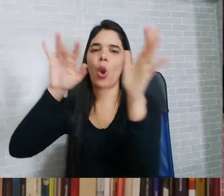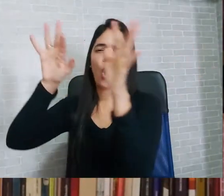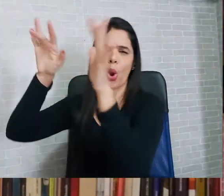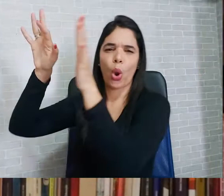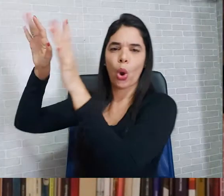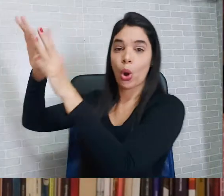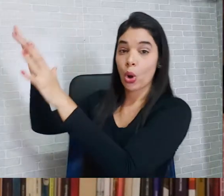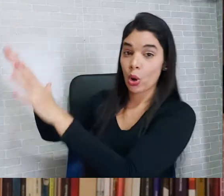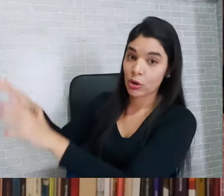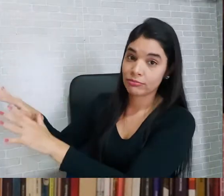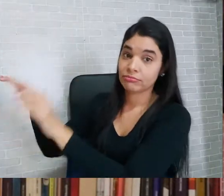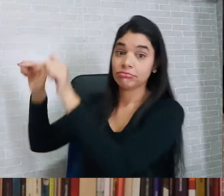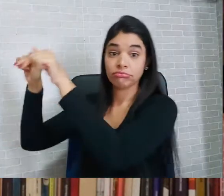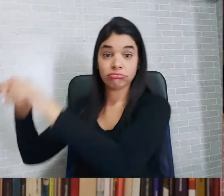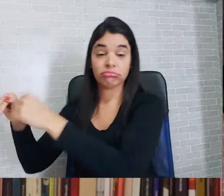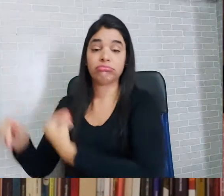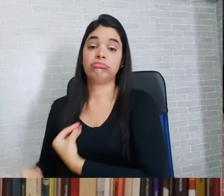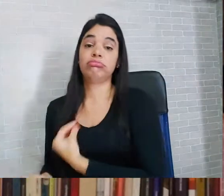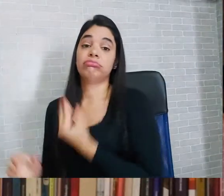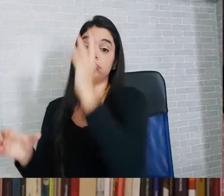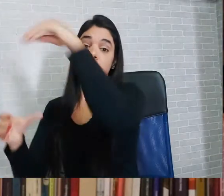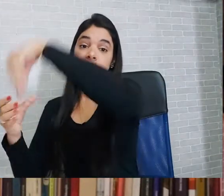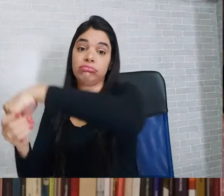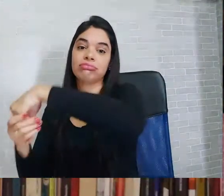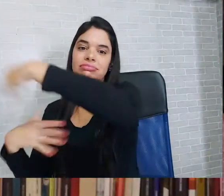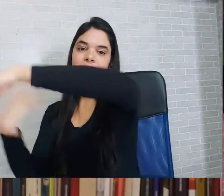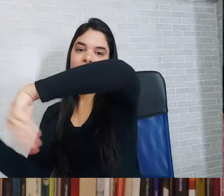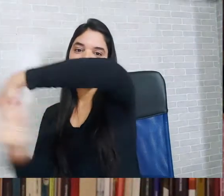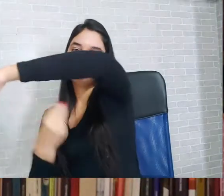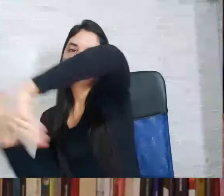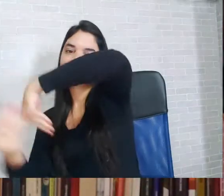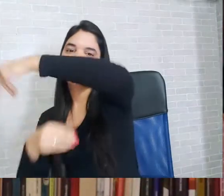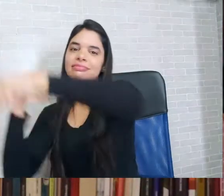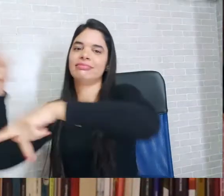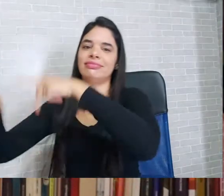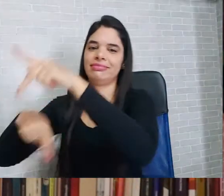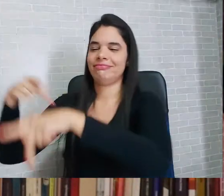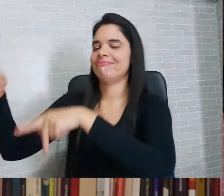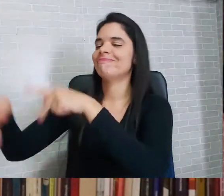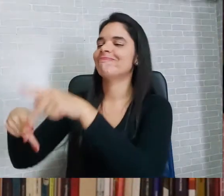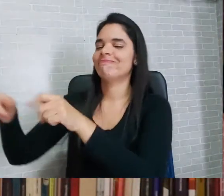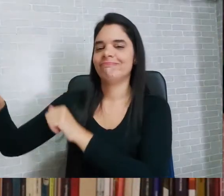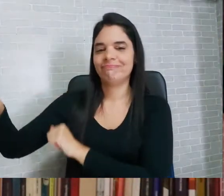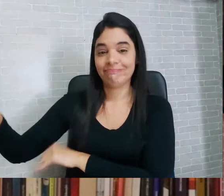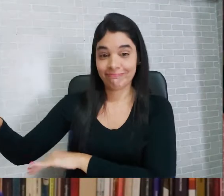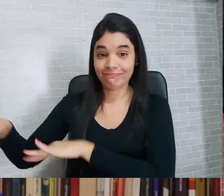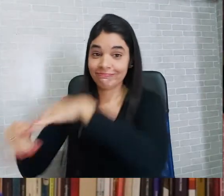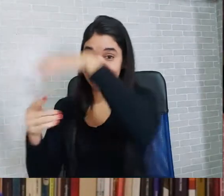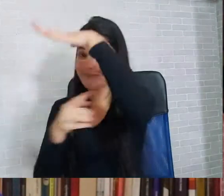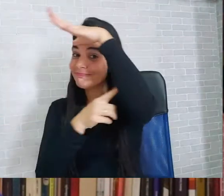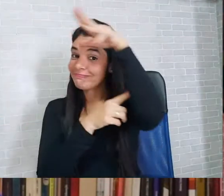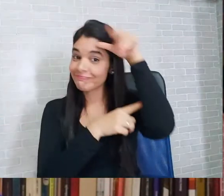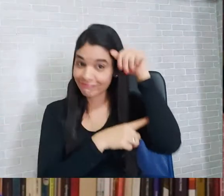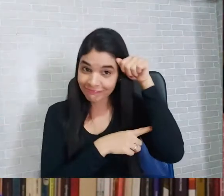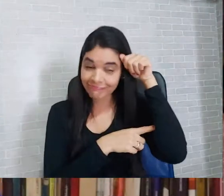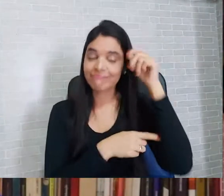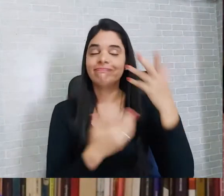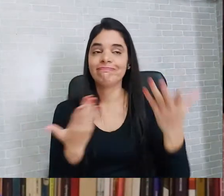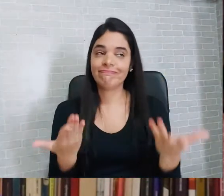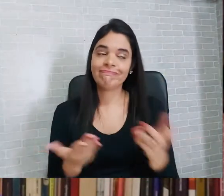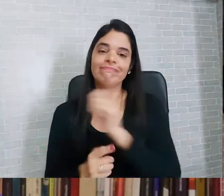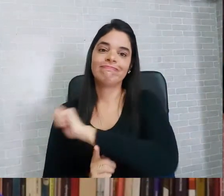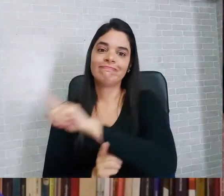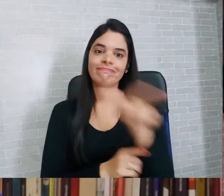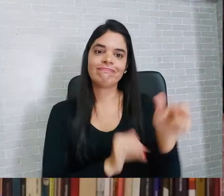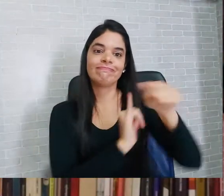né, todos convivendo dentro de um único âmbito geográfico que é a Amazônia.